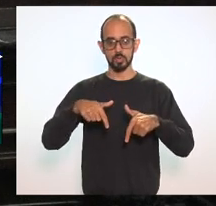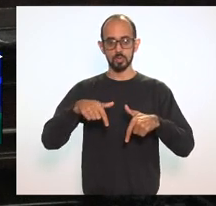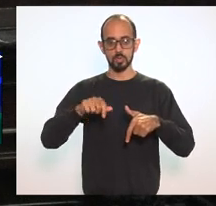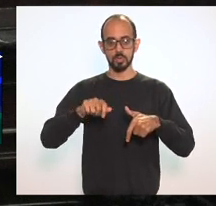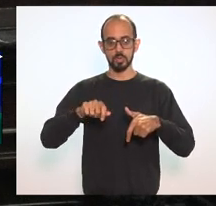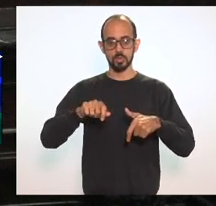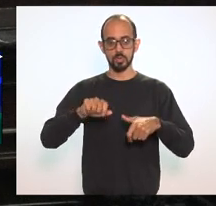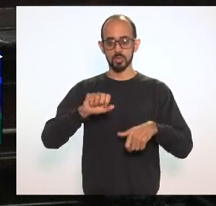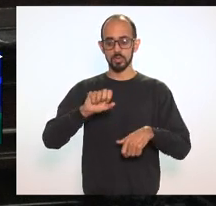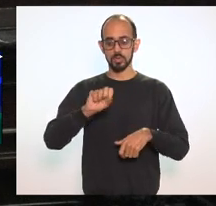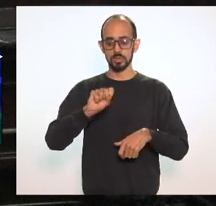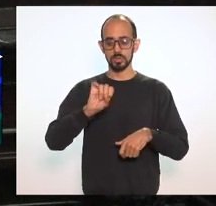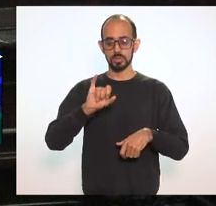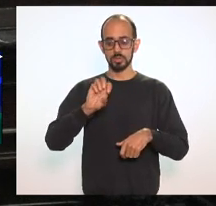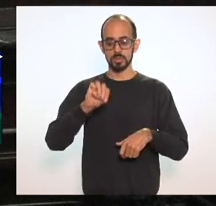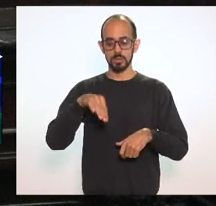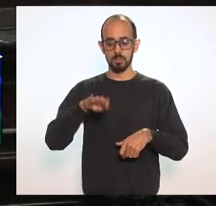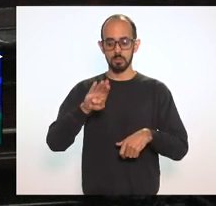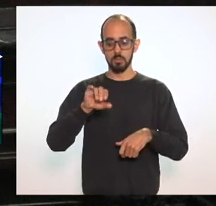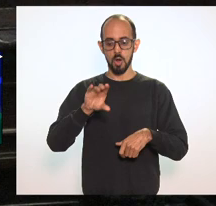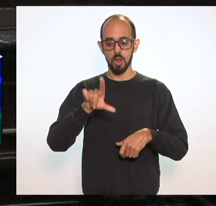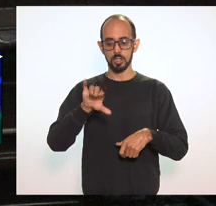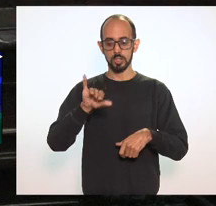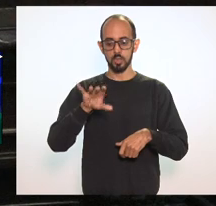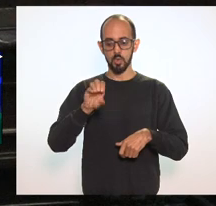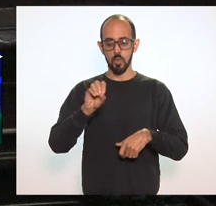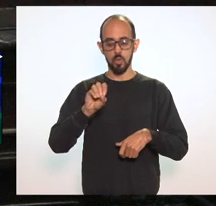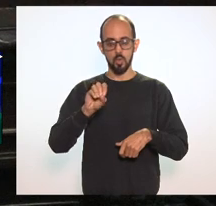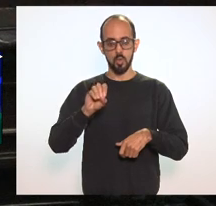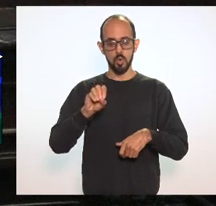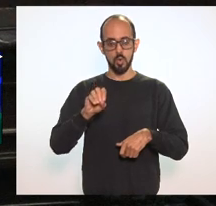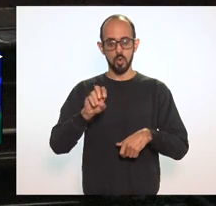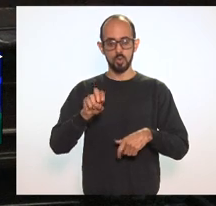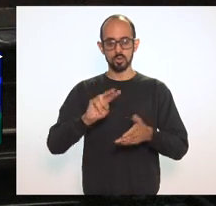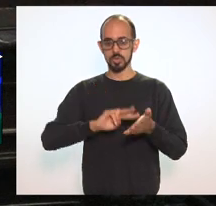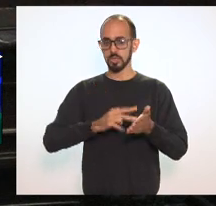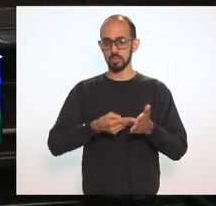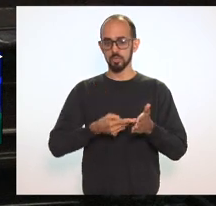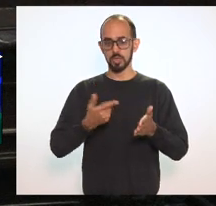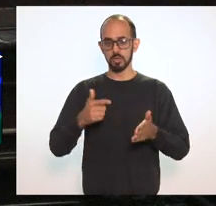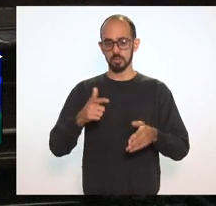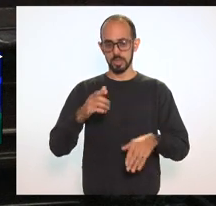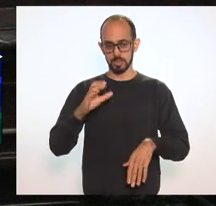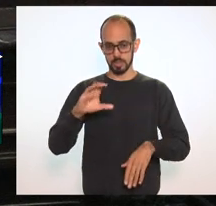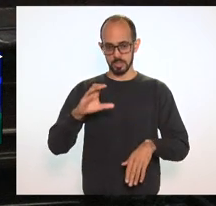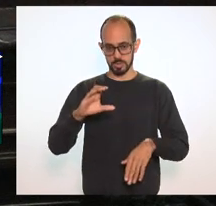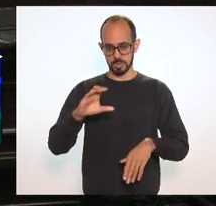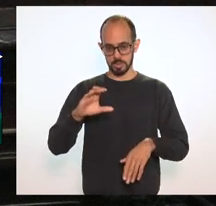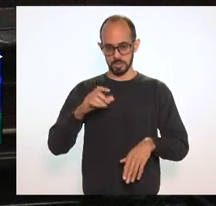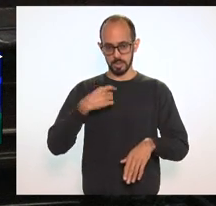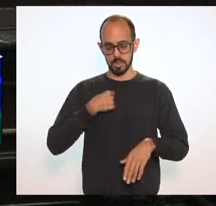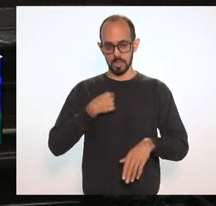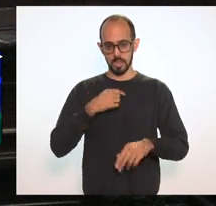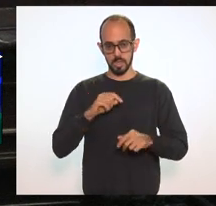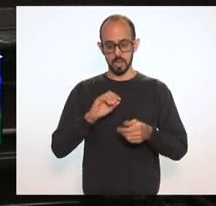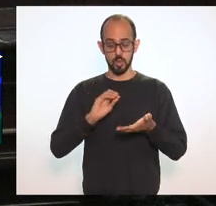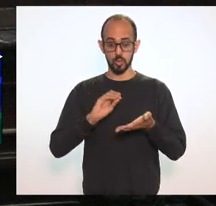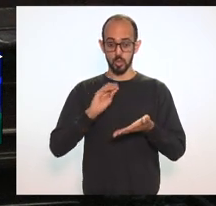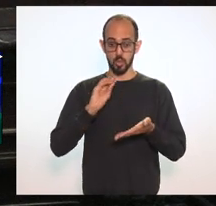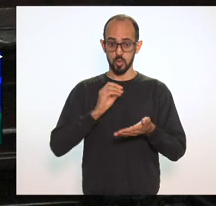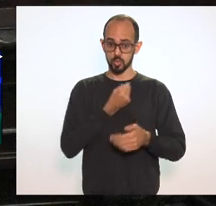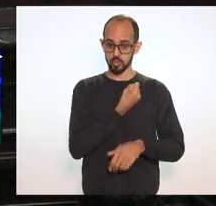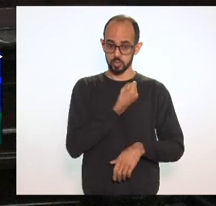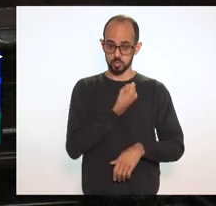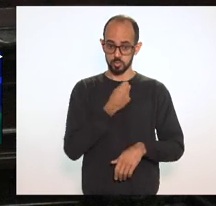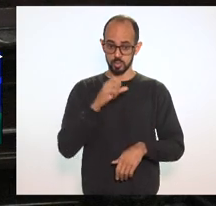ou seja não existe ciência nessa palhaçada toda e eu tô com os números de Niterói costumo